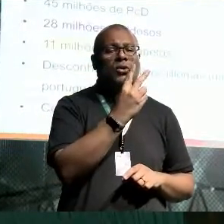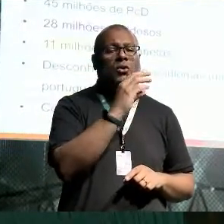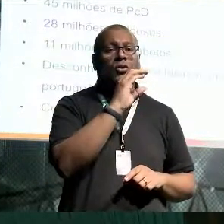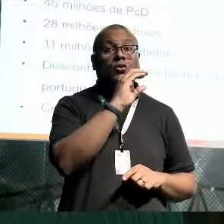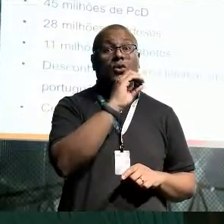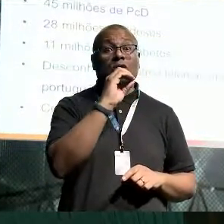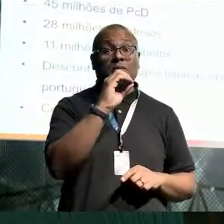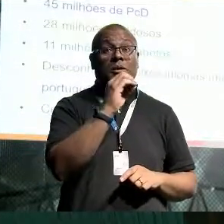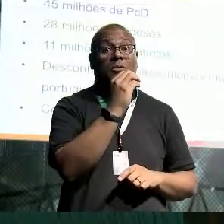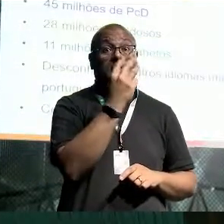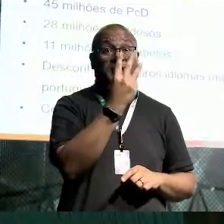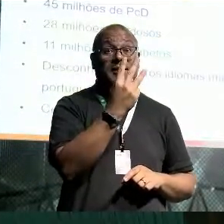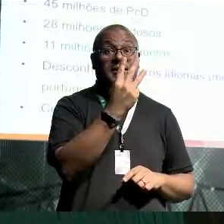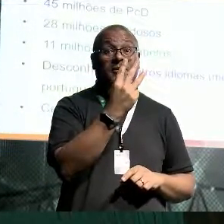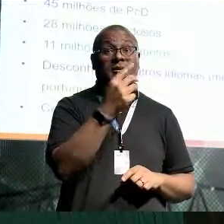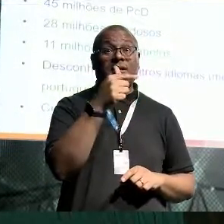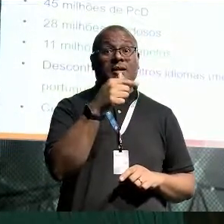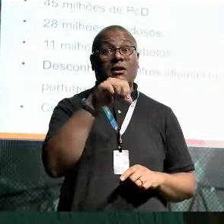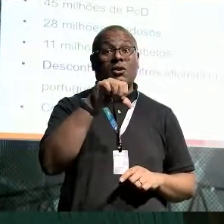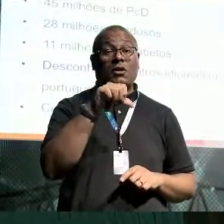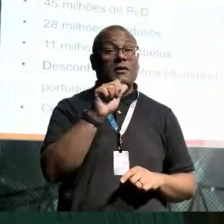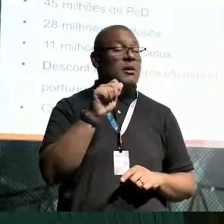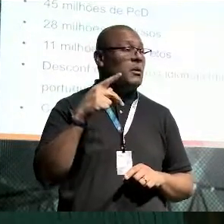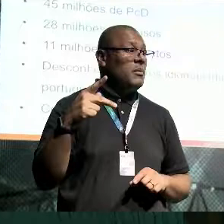2.369 aplicativos